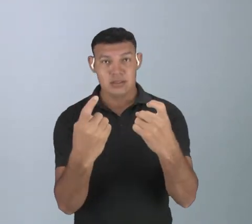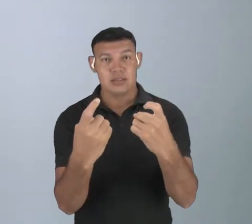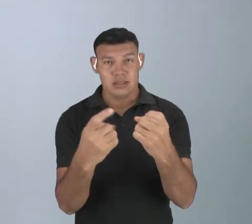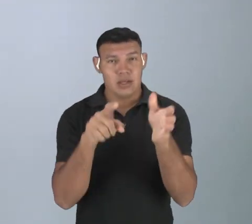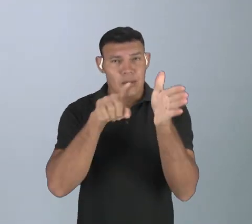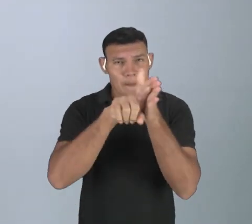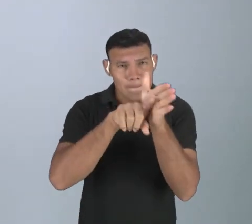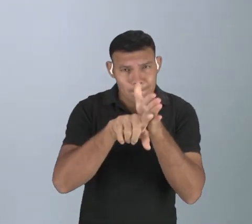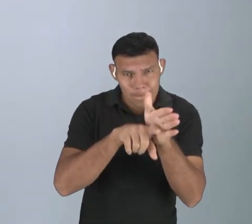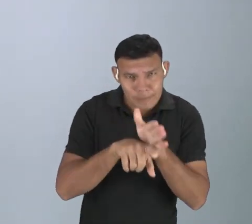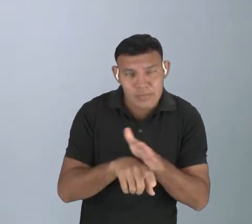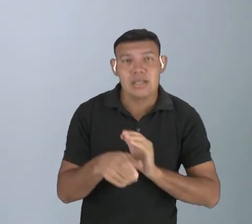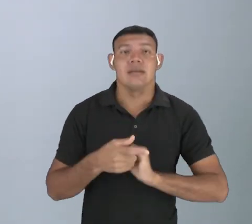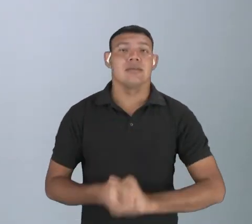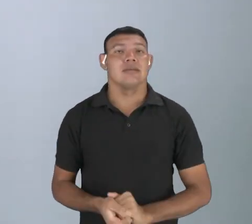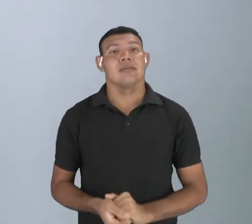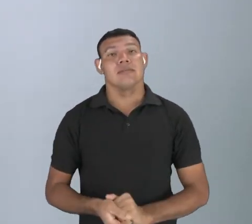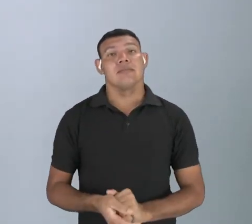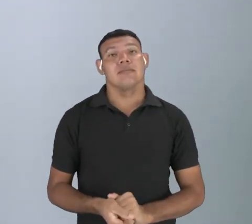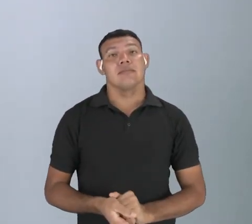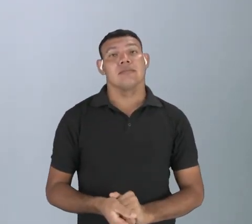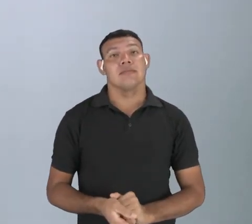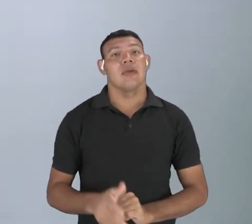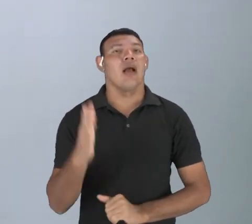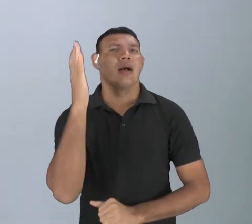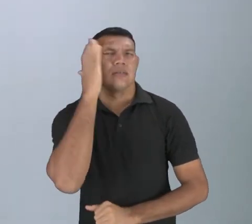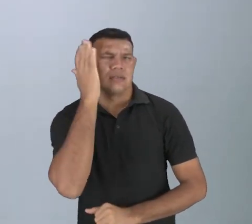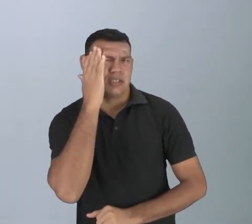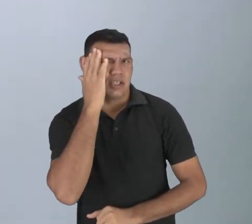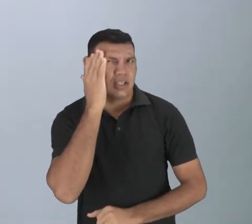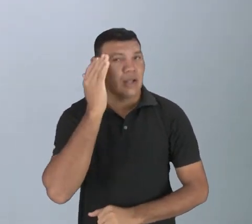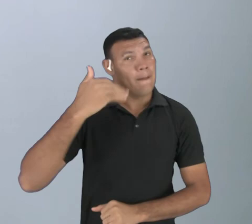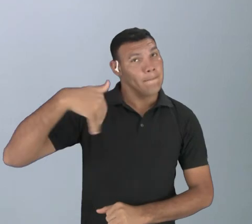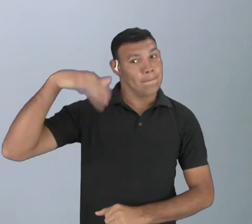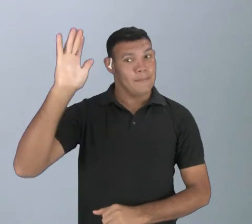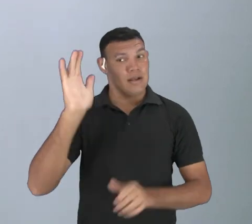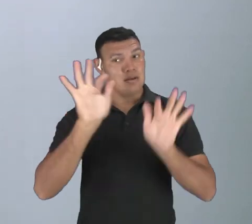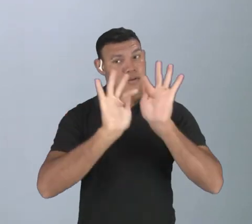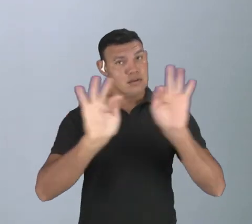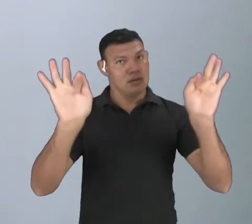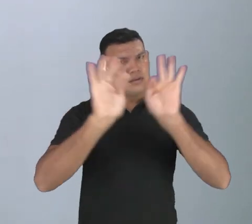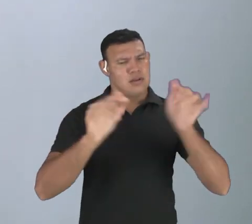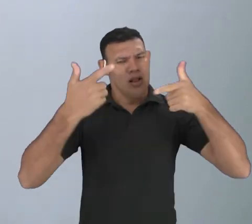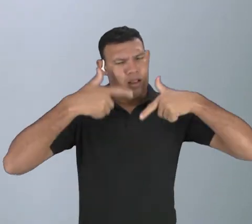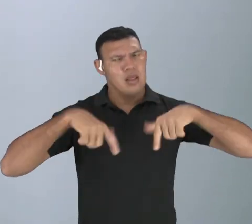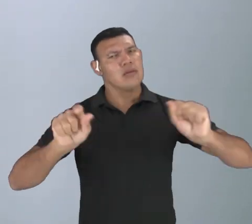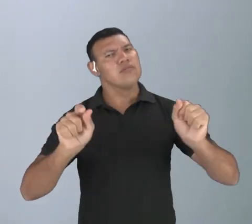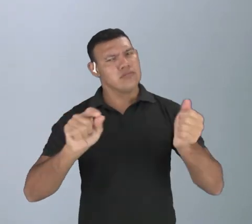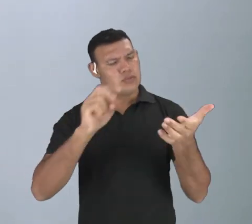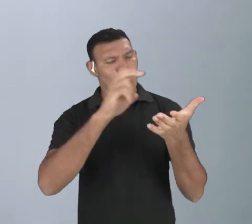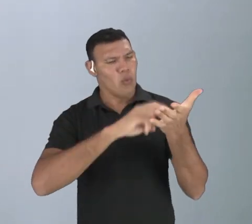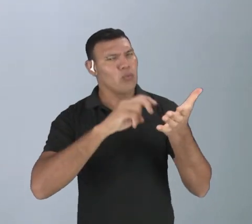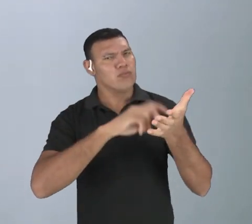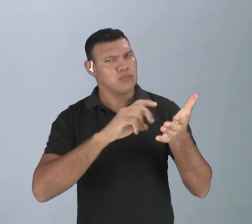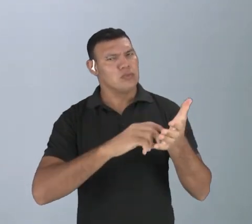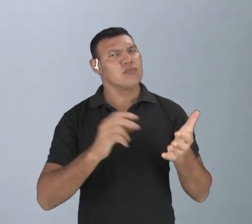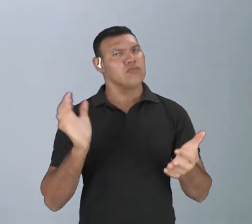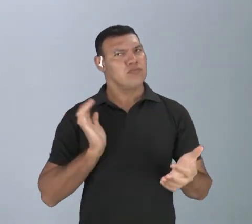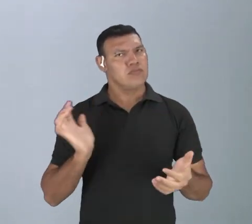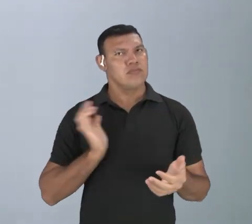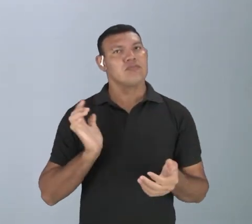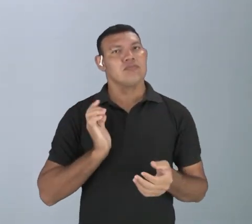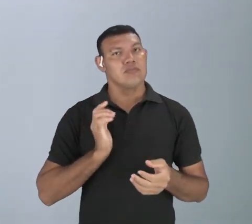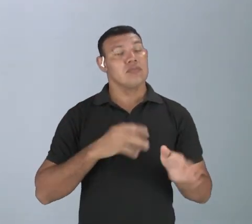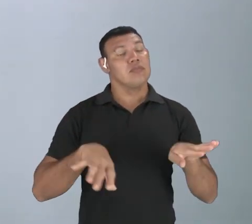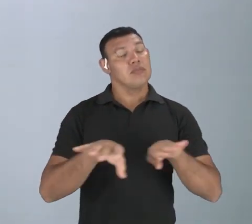uma pesquisa sobre isso, porque saber mais sobre expressões idiomáticas aumenta o vocabulário de vocês e ajuda na